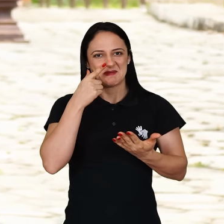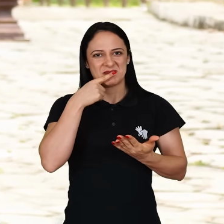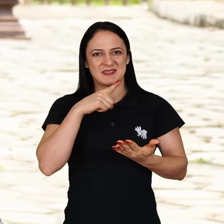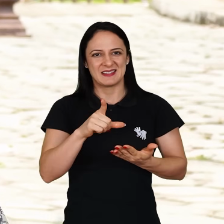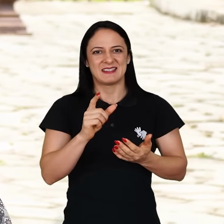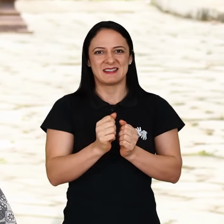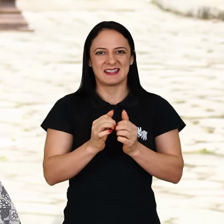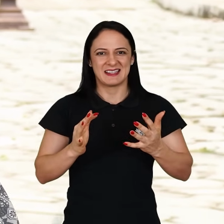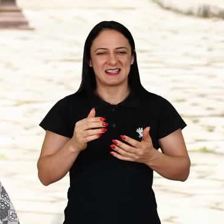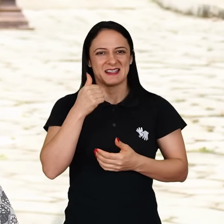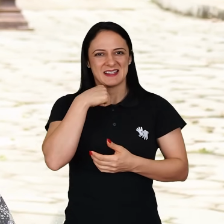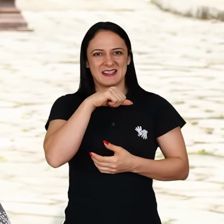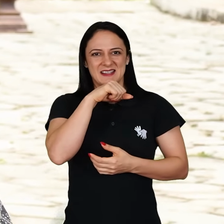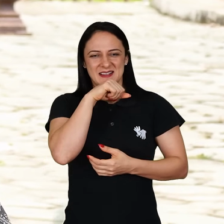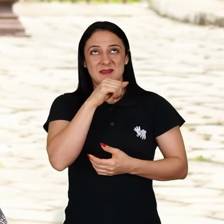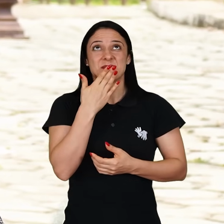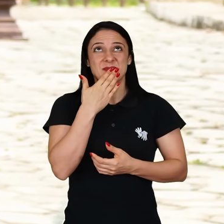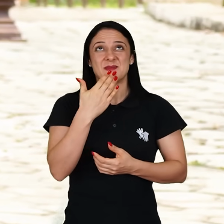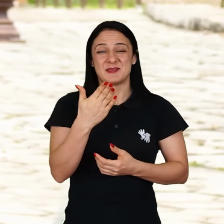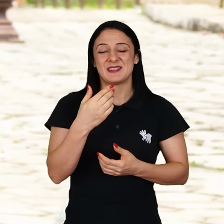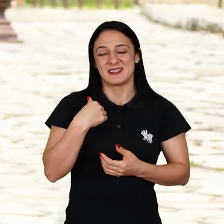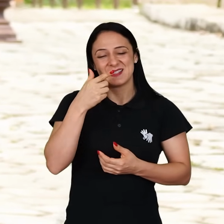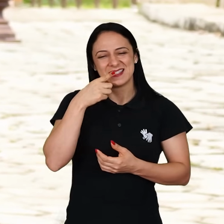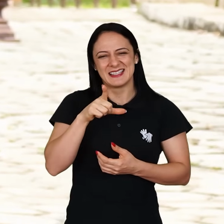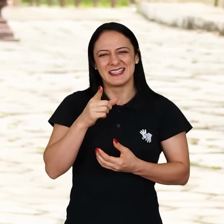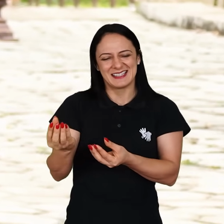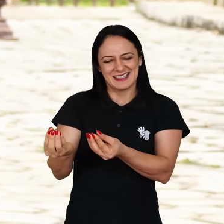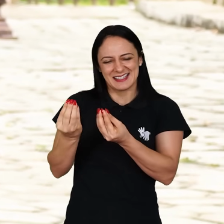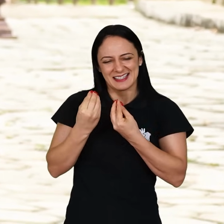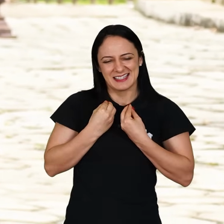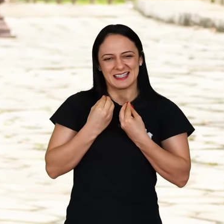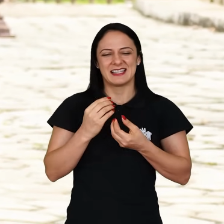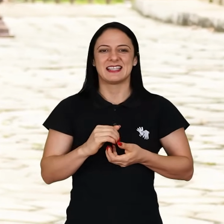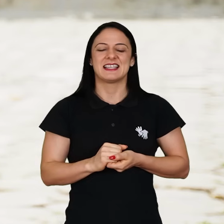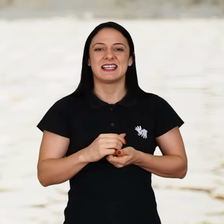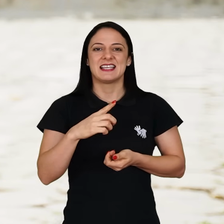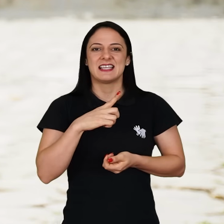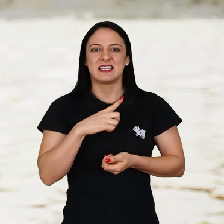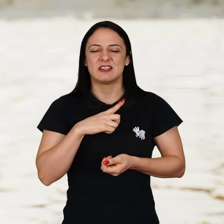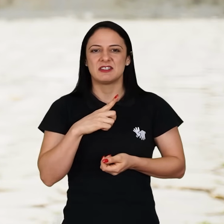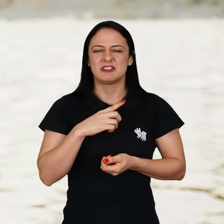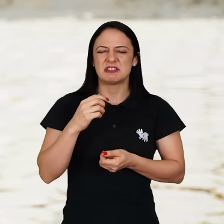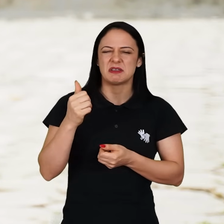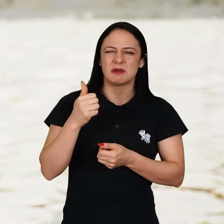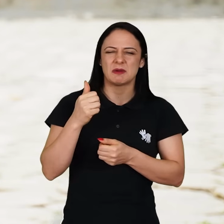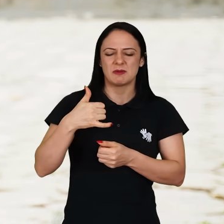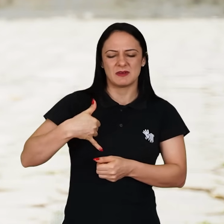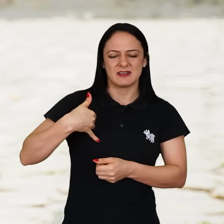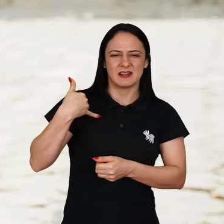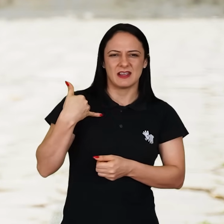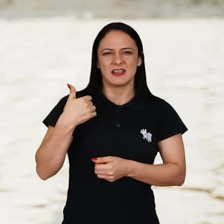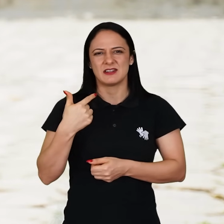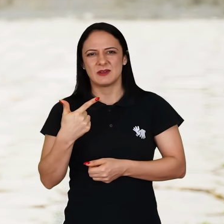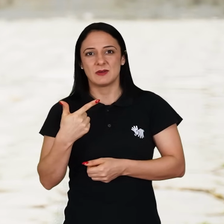que eu consegui, minha mãe conseguiu, pediu e eu recebi a graça. Eu tinha